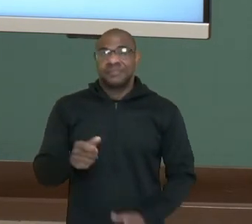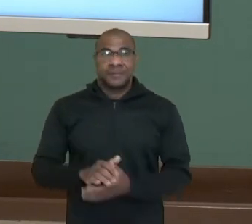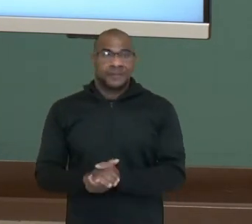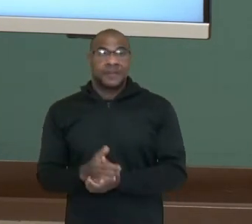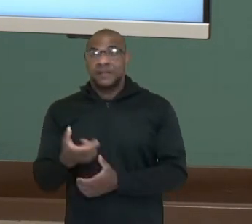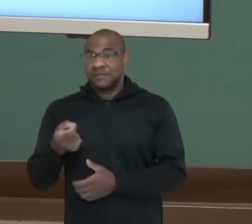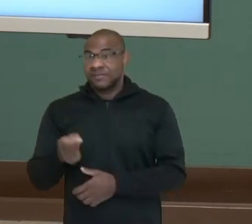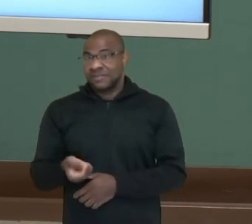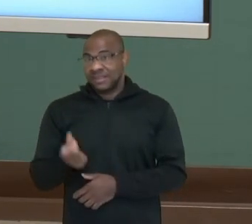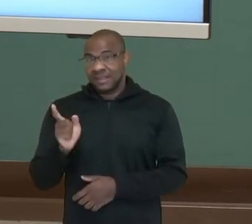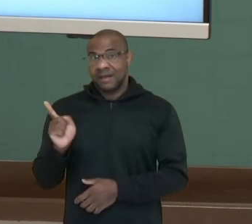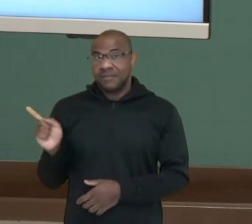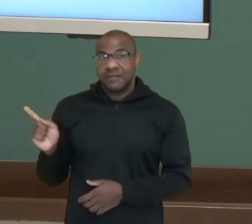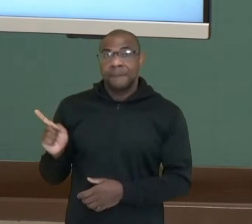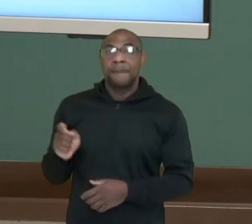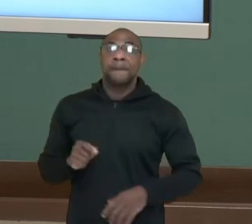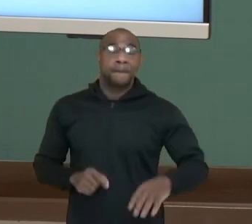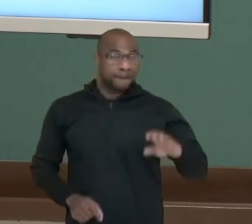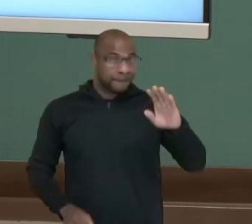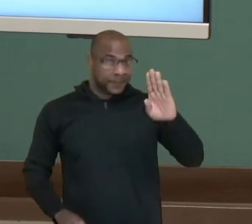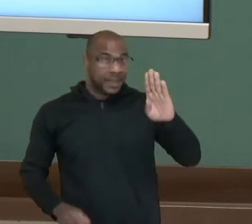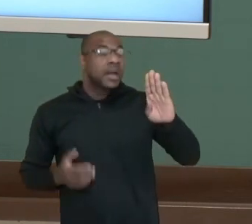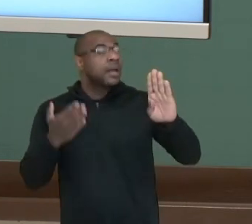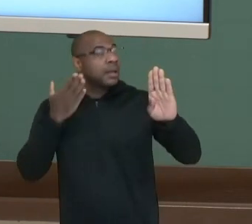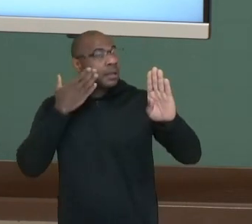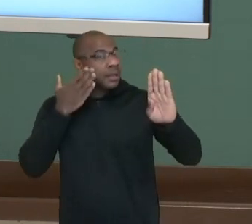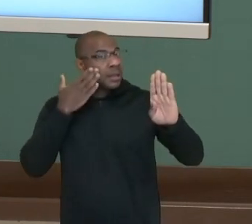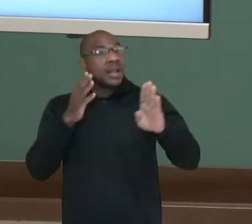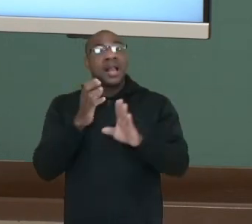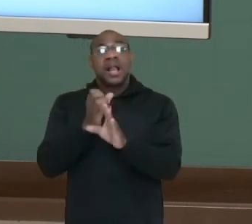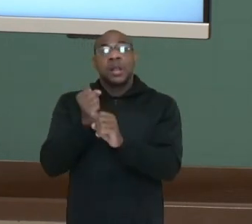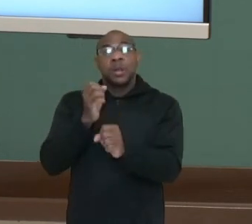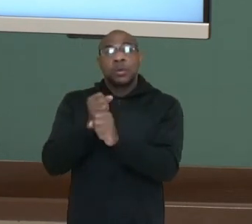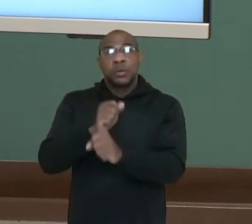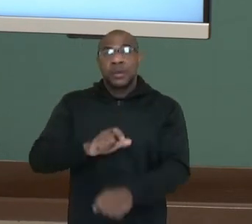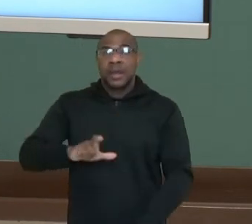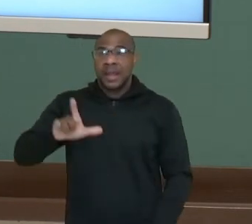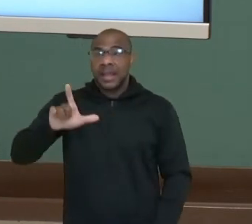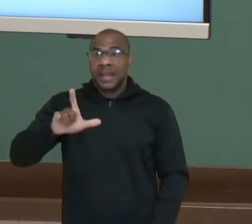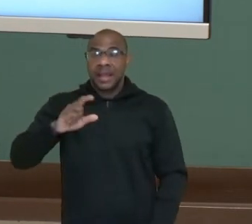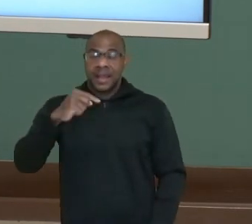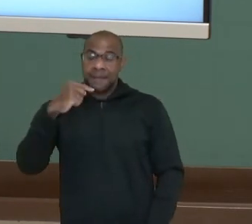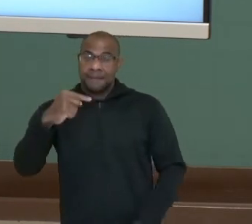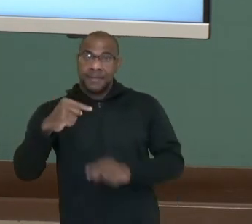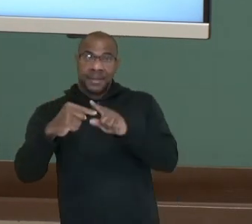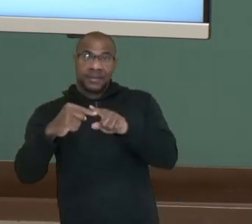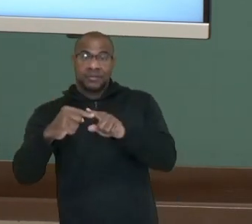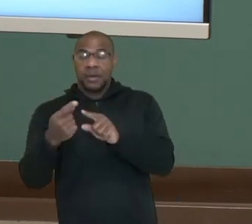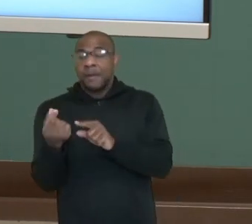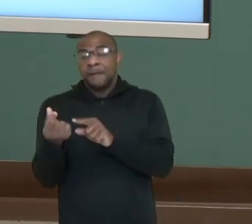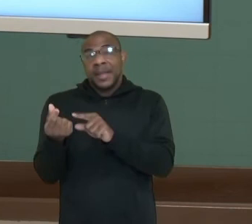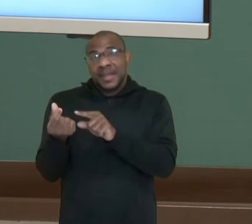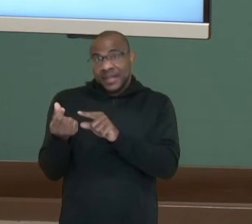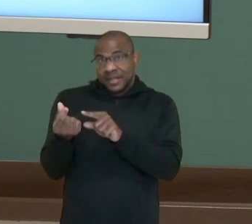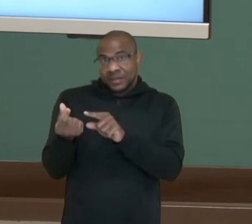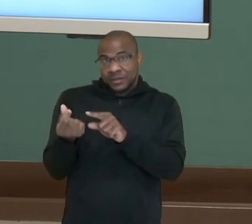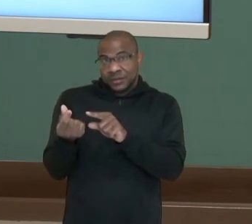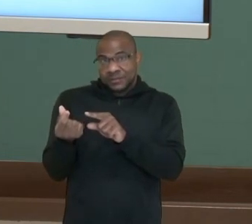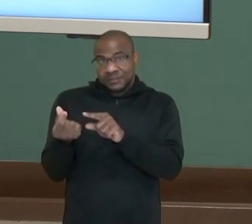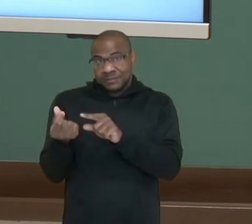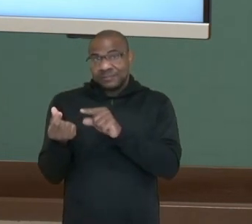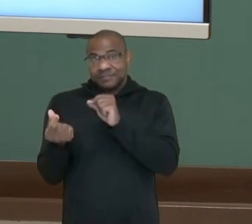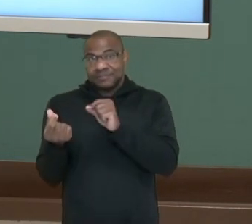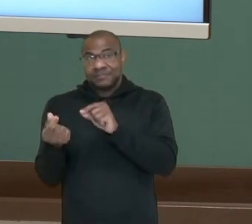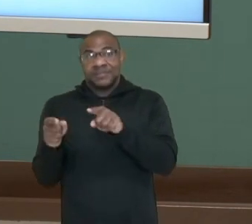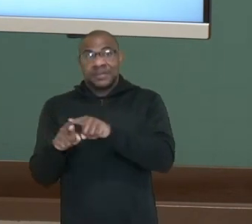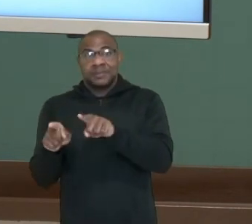R$13,20, tá? Letra B, sabendo que o lucro L é a diferença entre o preço de venda e o custo